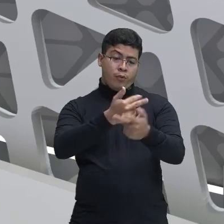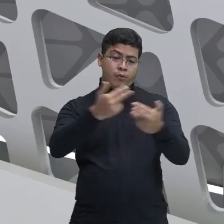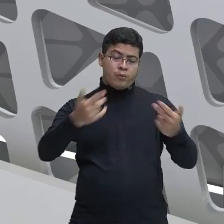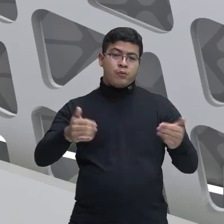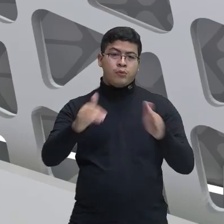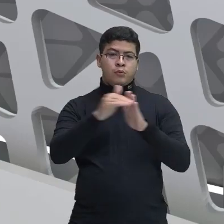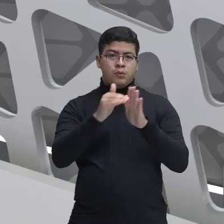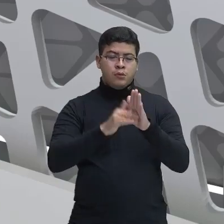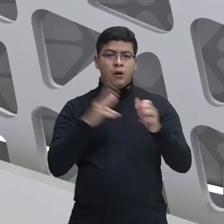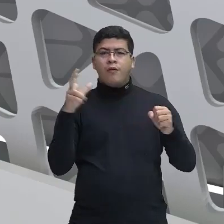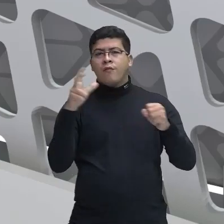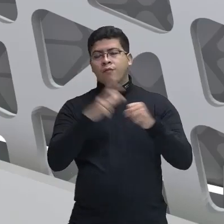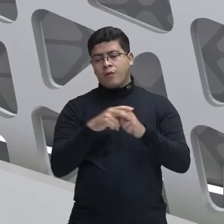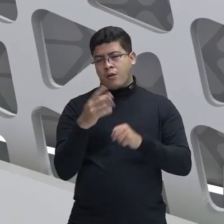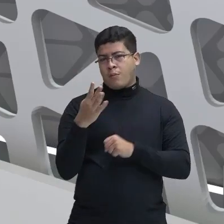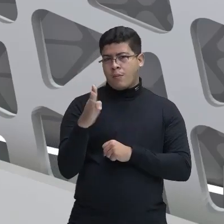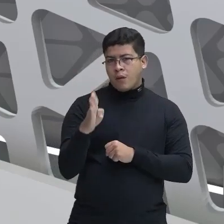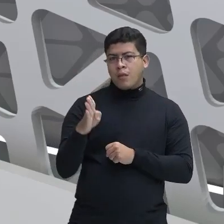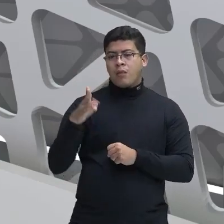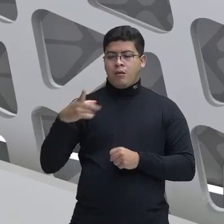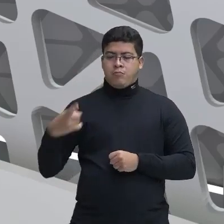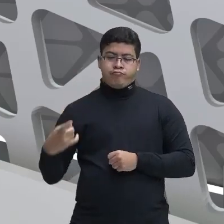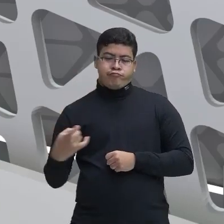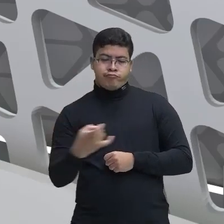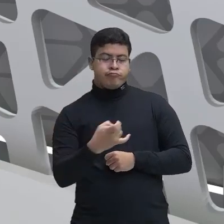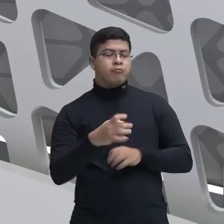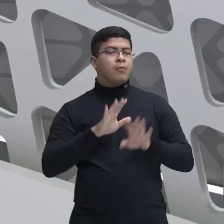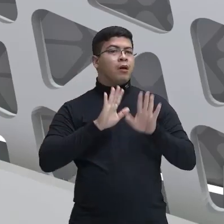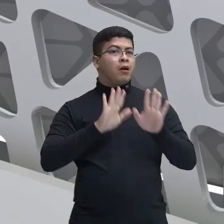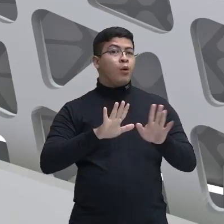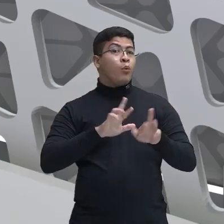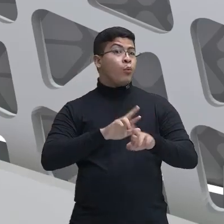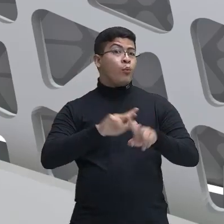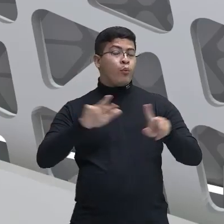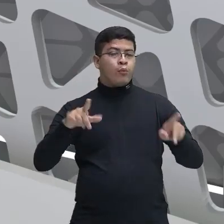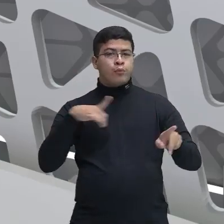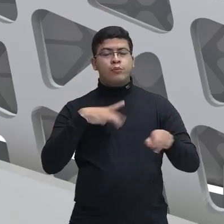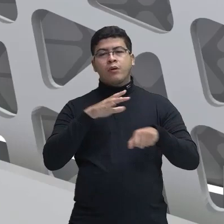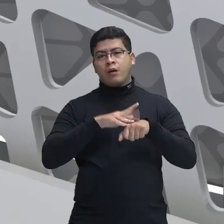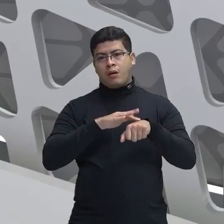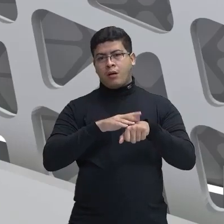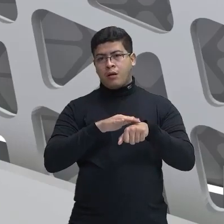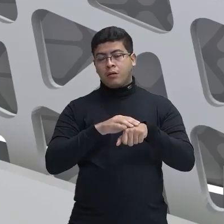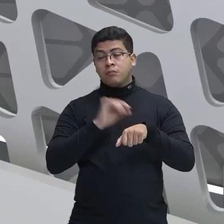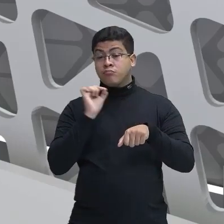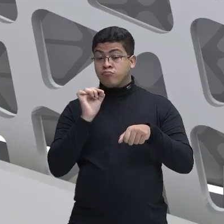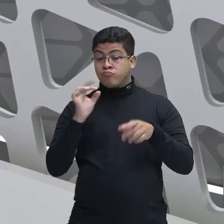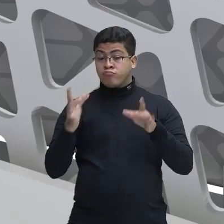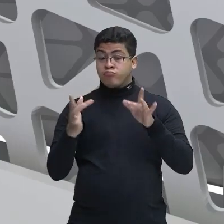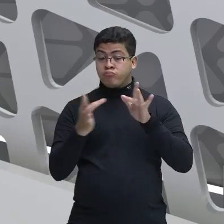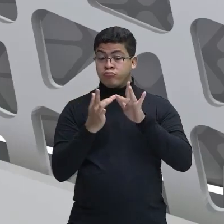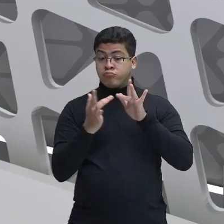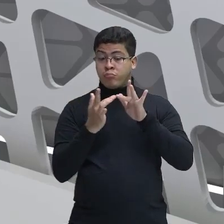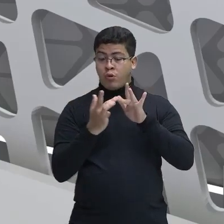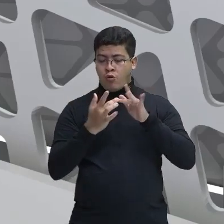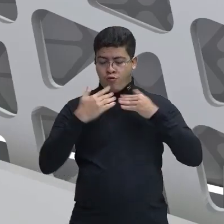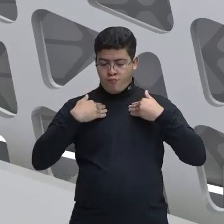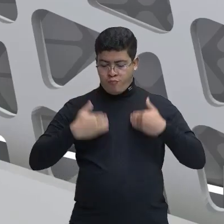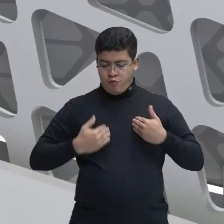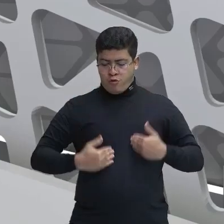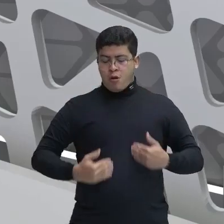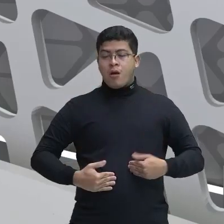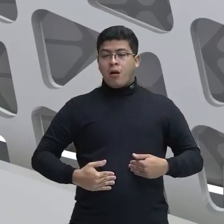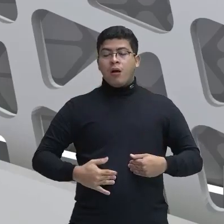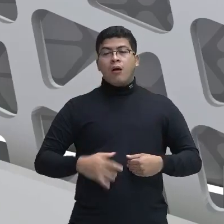por vírus, bactérias, protozoárias. E geralmente essas doenças, quando elas entram em contato com o nosso organismo,